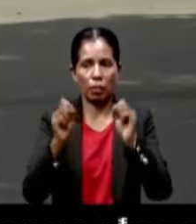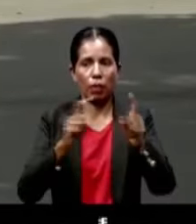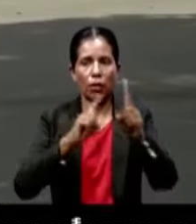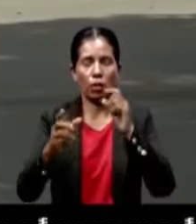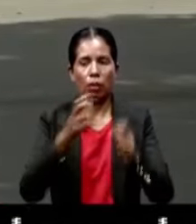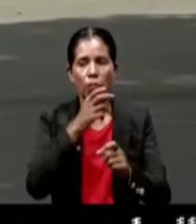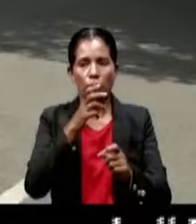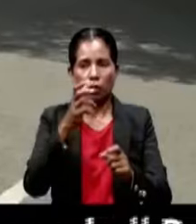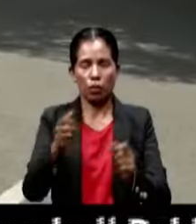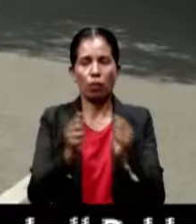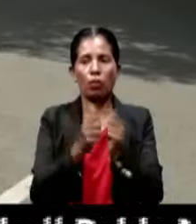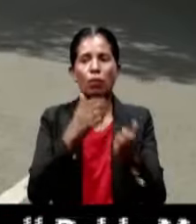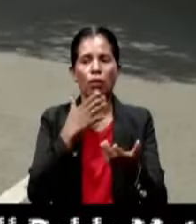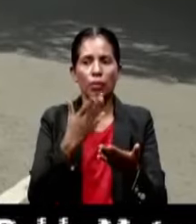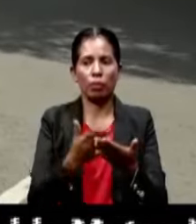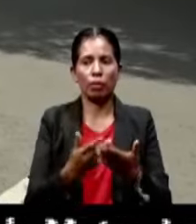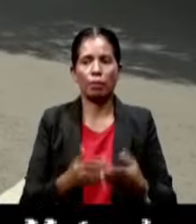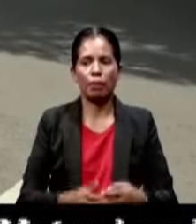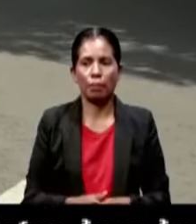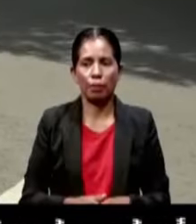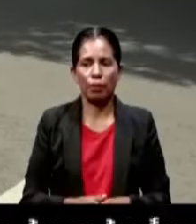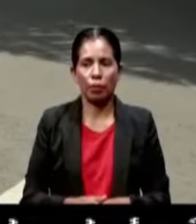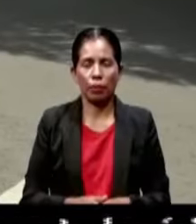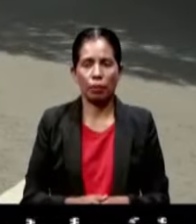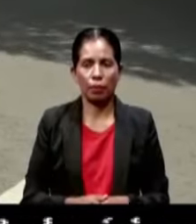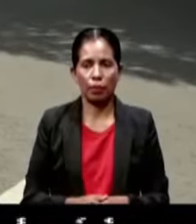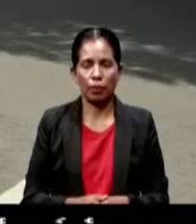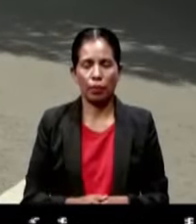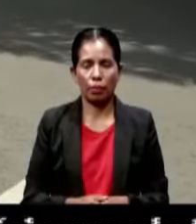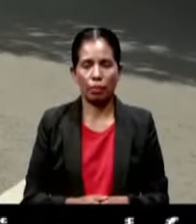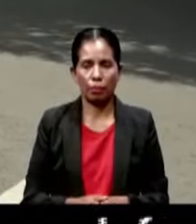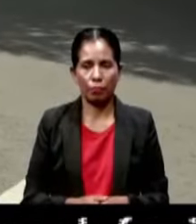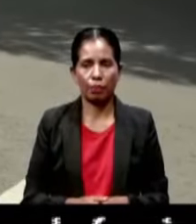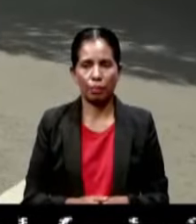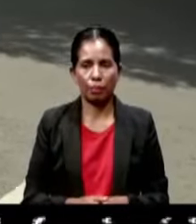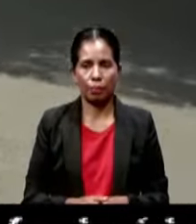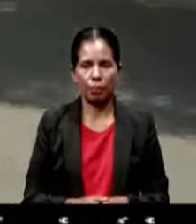bele colia portugues ho dia. Equipa cobertura, Gemen.